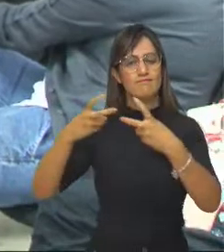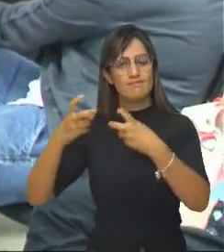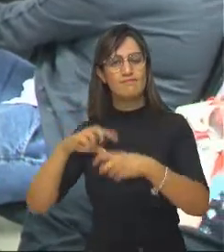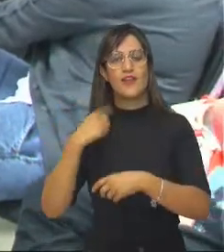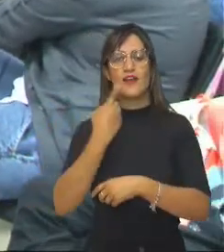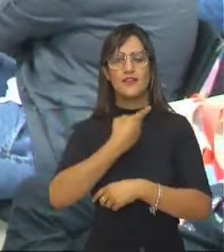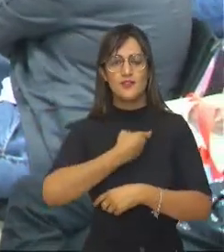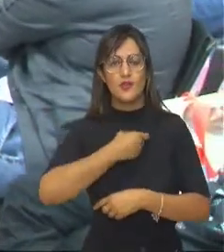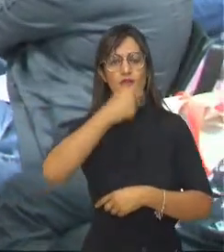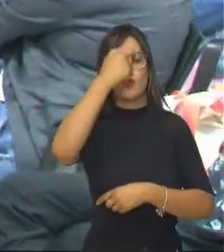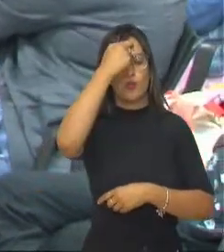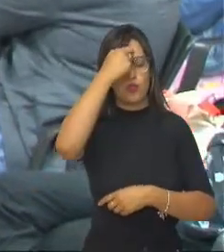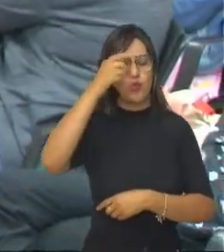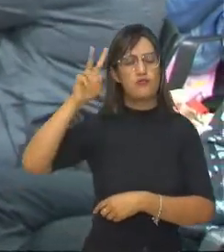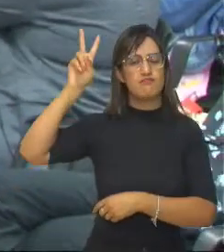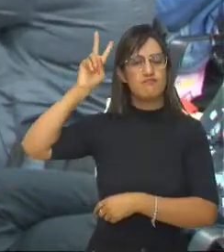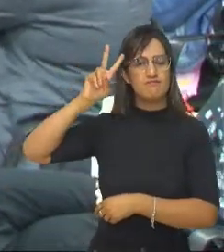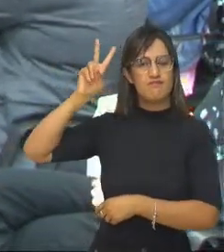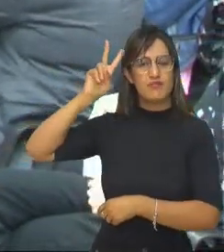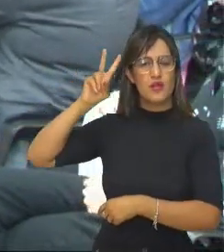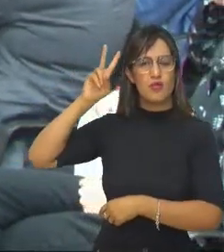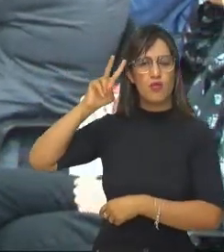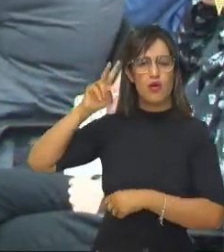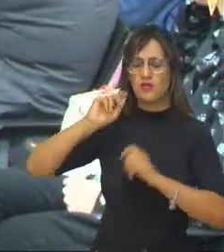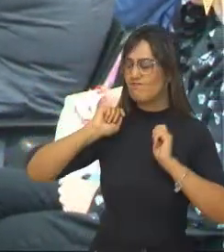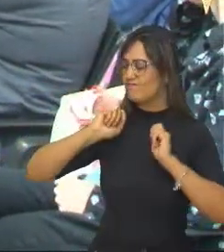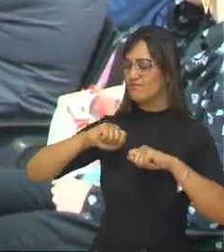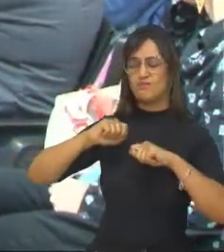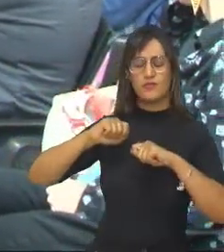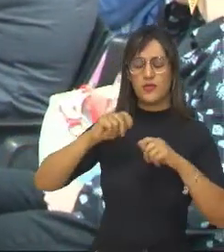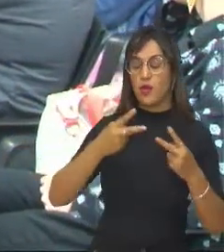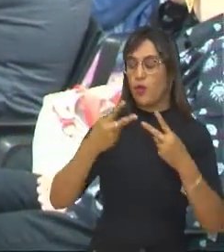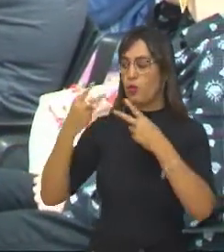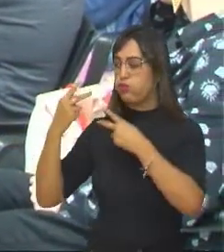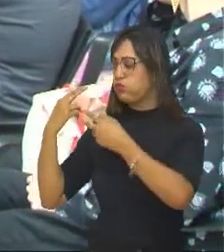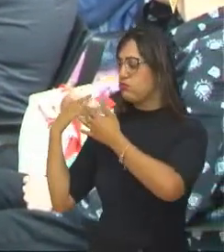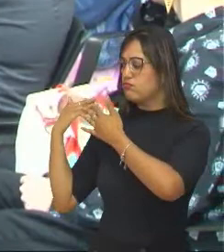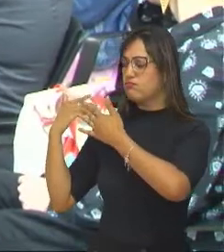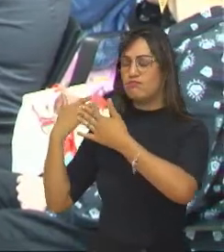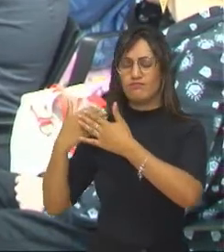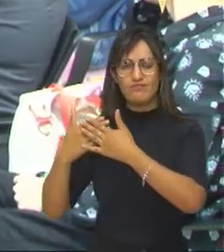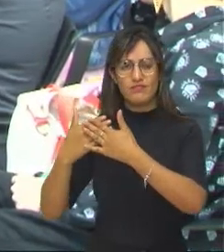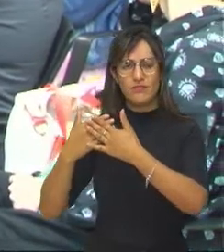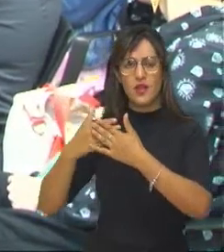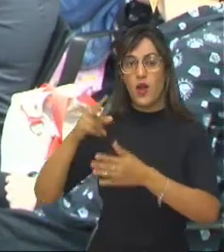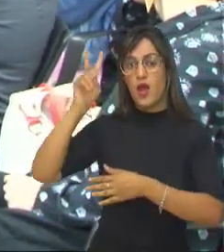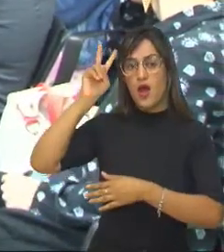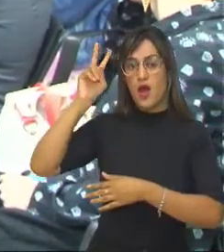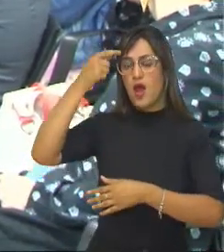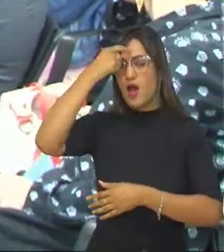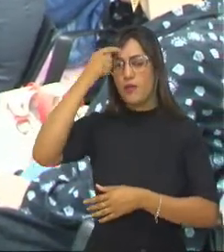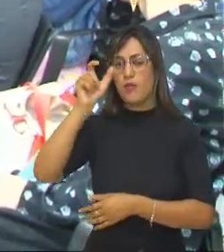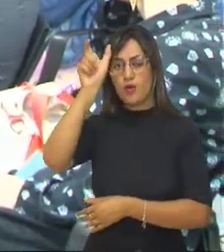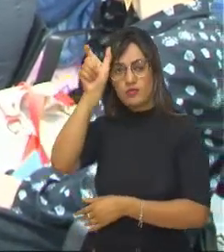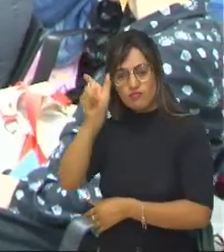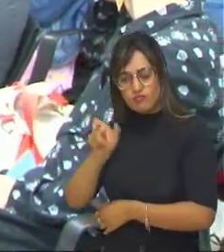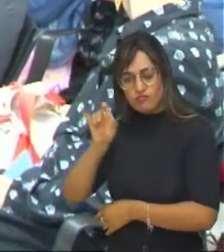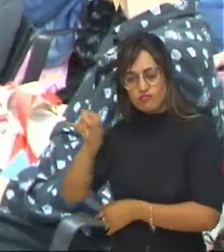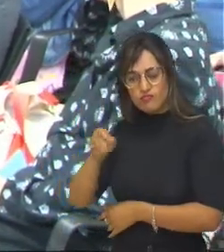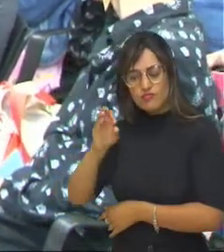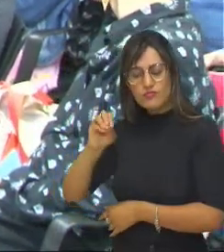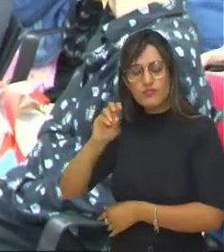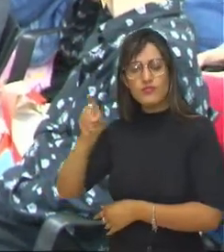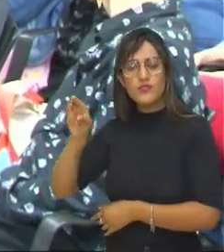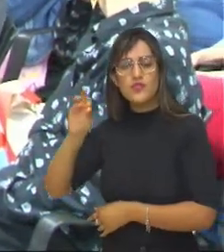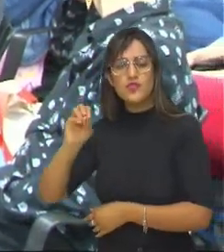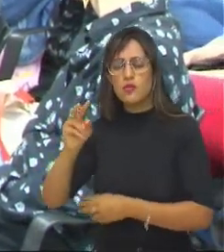memórias. Impossível olharmos para trás e não olharmos a memória de João Nery. Impossível não olharmos para